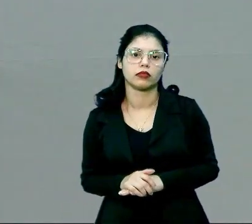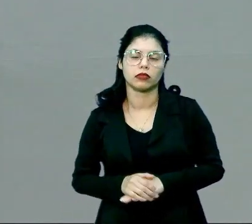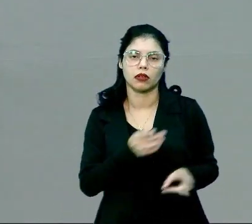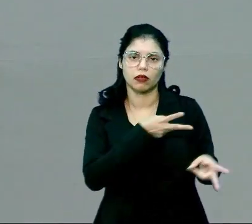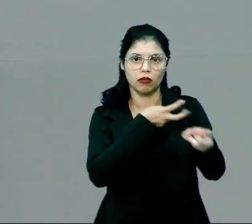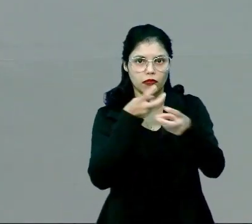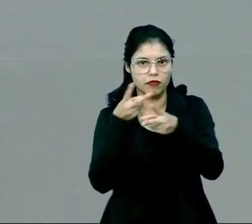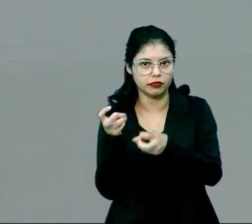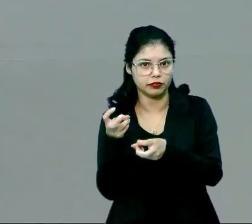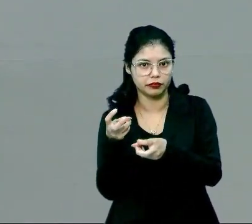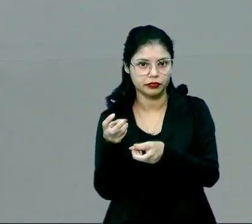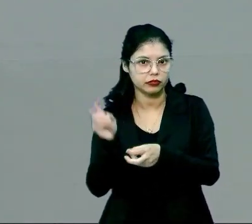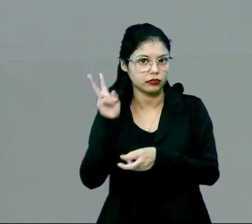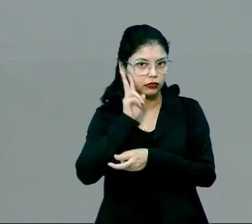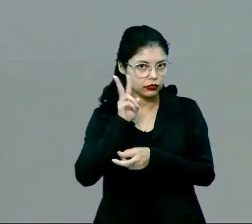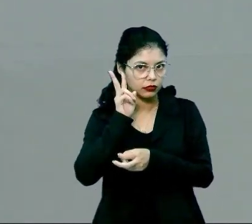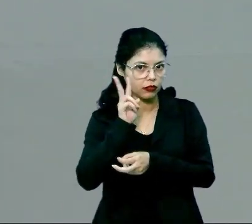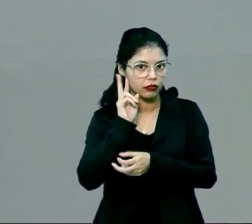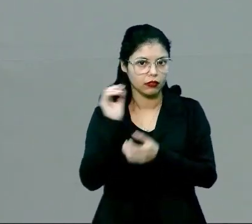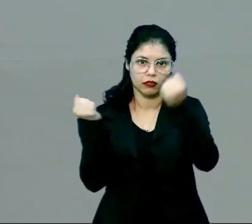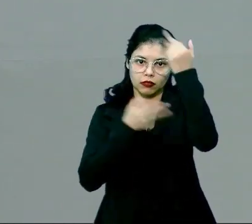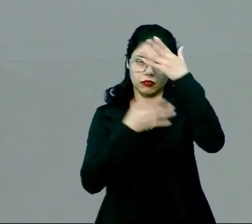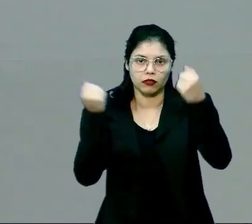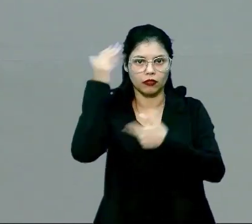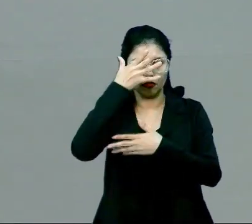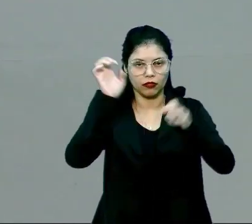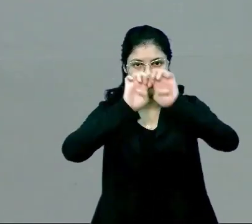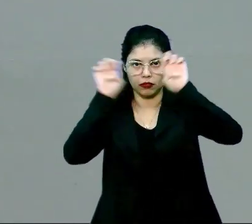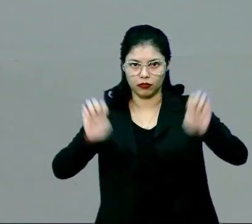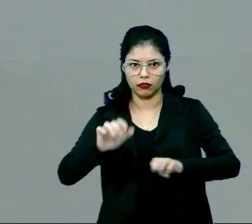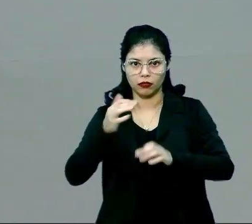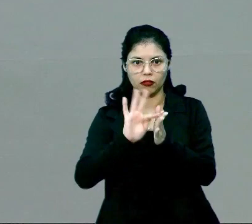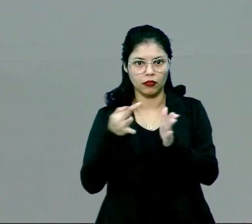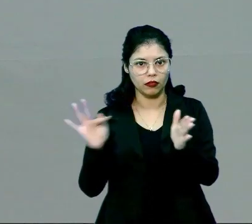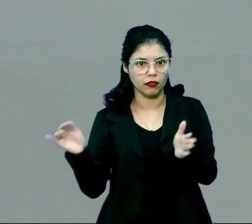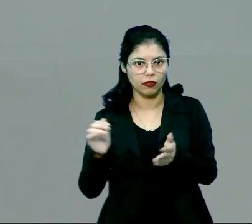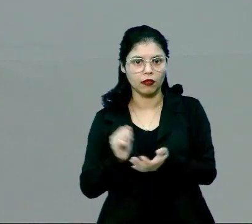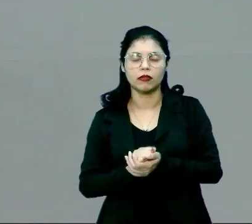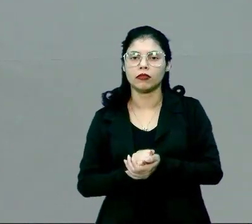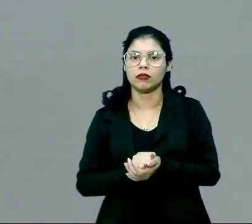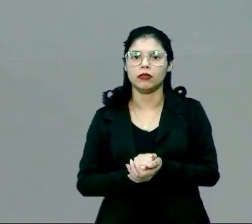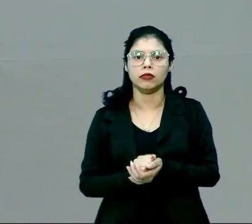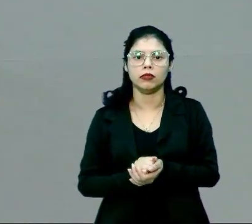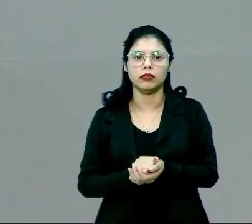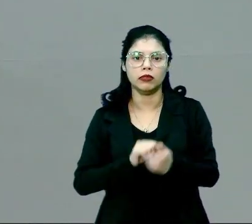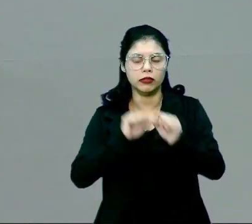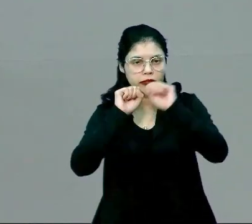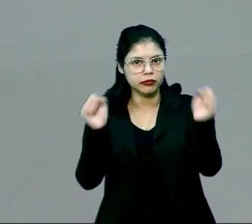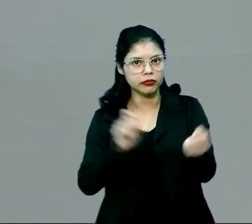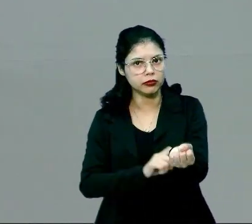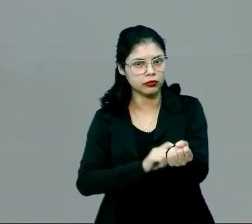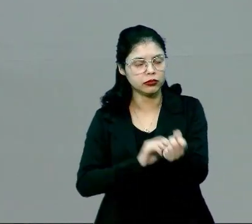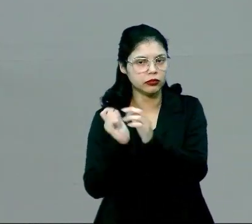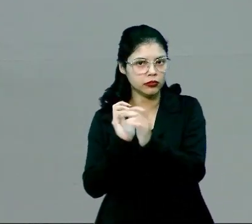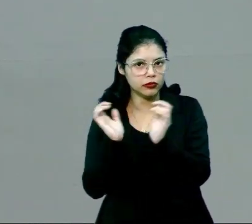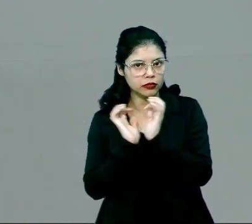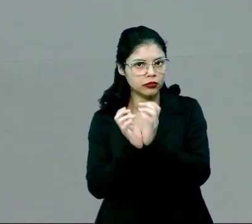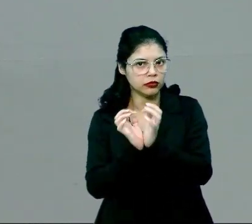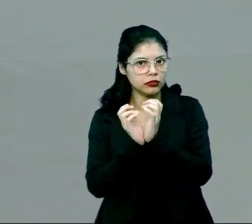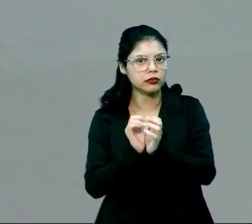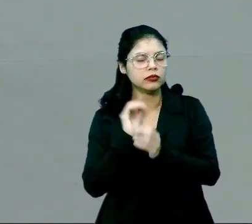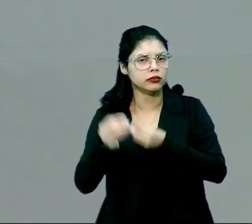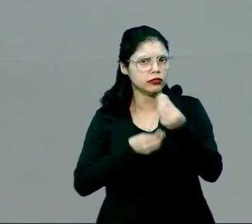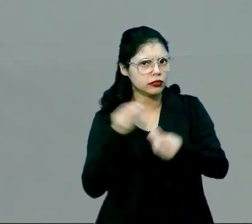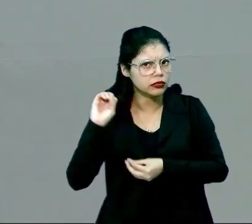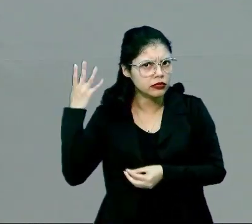olha só. Lembra? Neurônio, uma estrutura funcional do sistema nervoso central, periférico, tá certo? Como